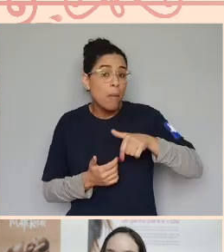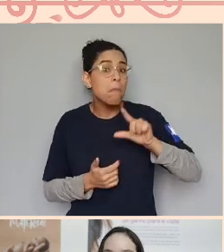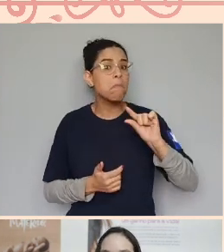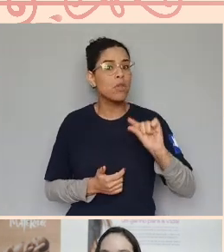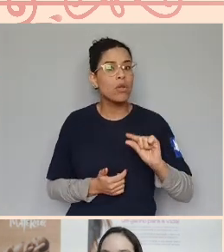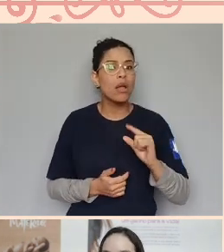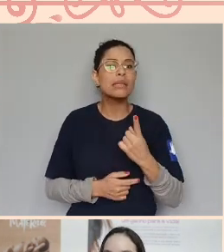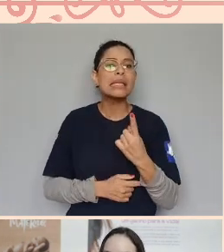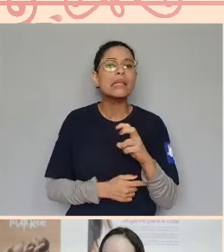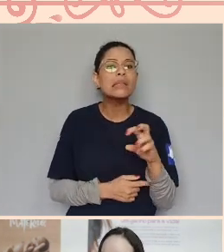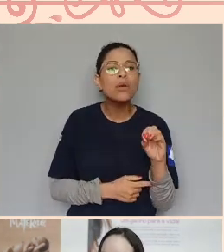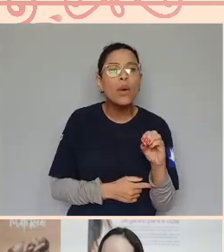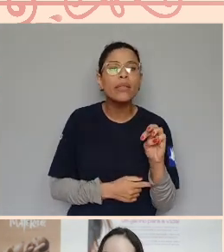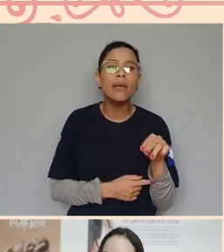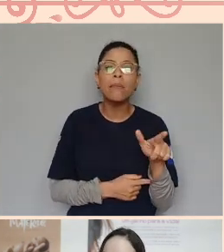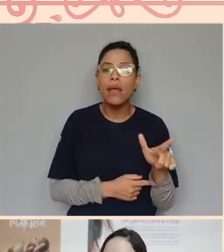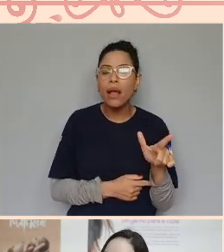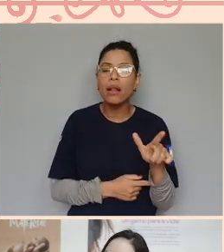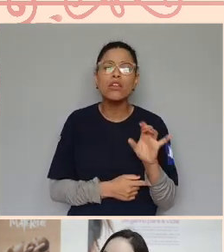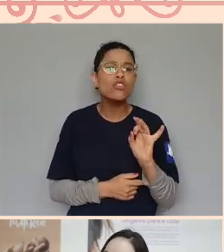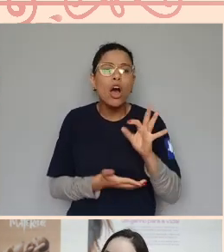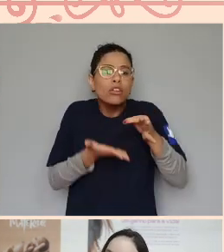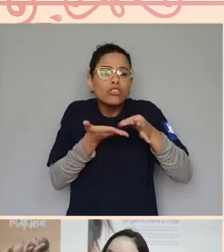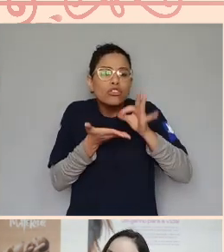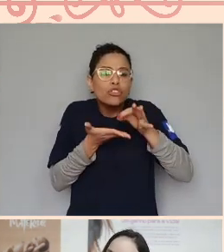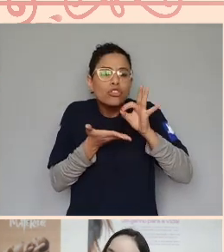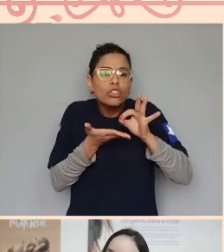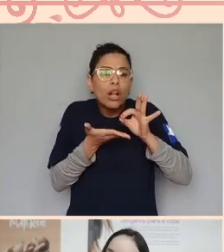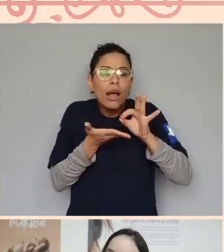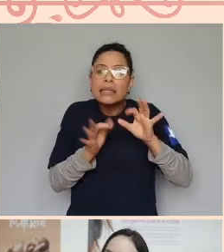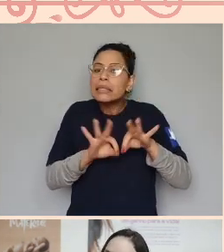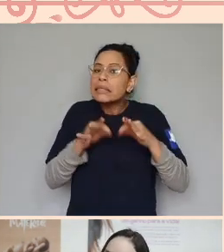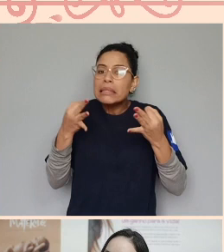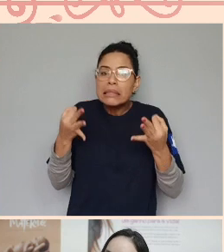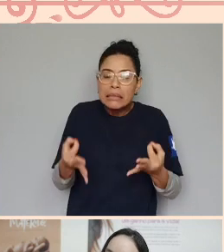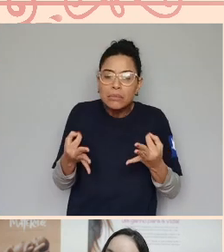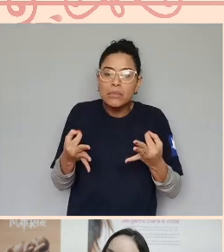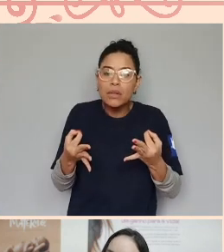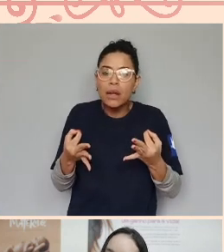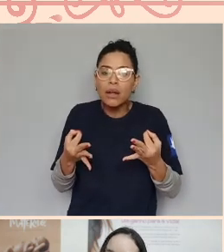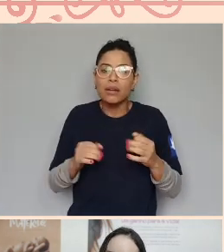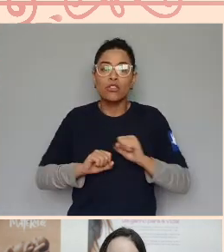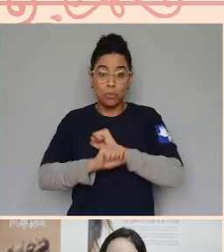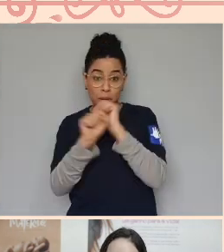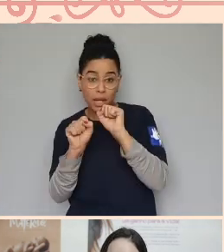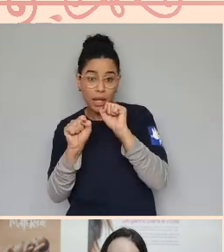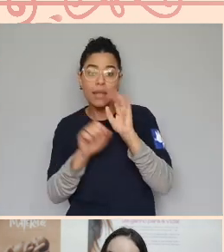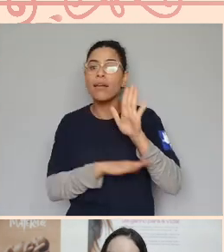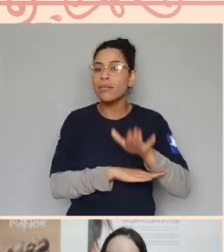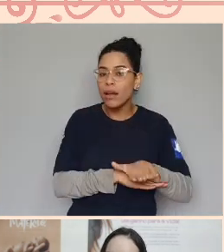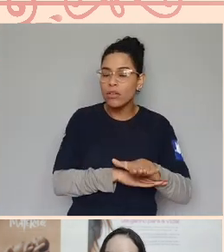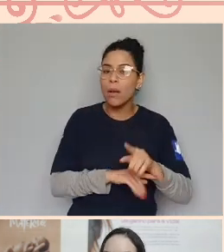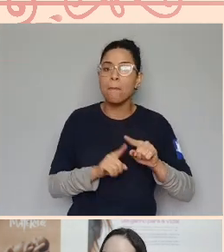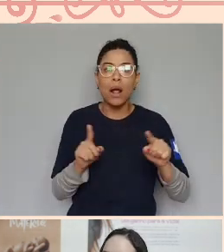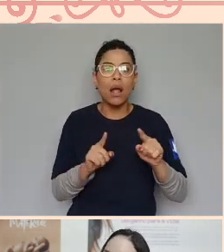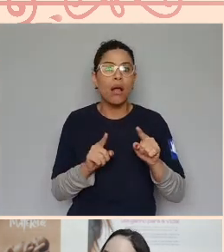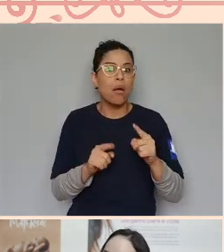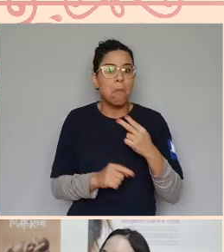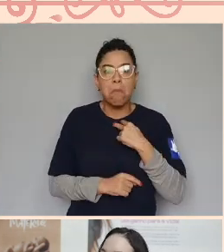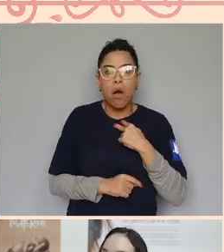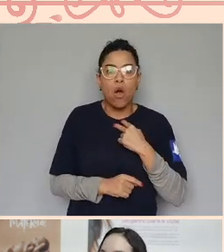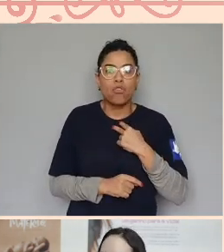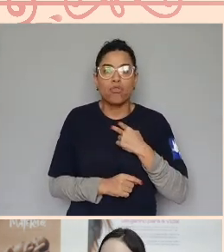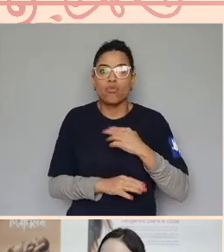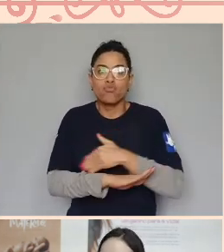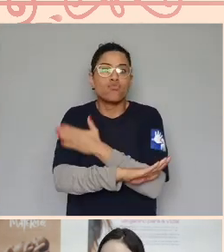máximo uns 150 ml por dia, que é aquela xicrinha de café no café da manhã e uma xicrinha de café no café da tarde. O que ela não pode é ficar com um bule